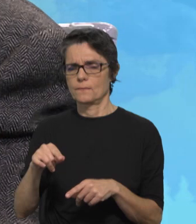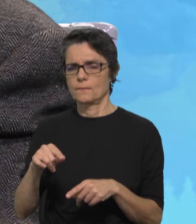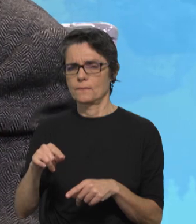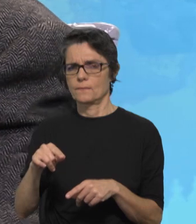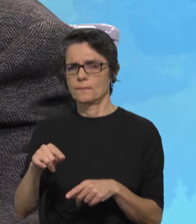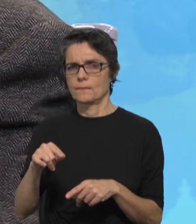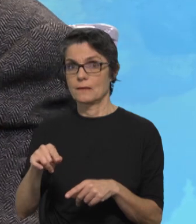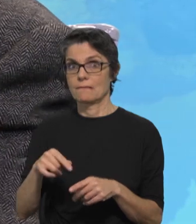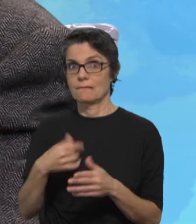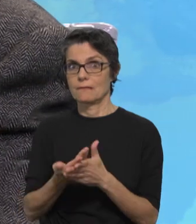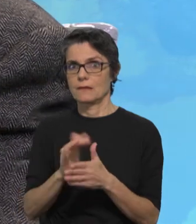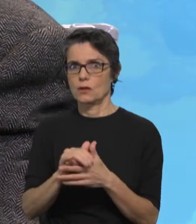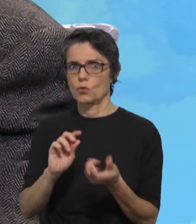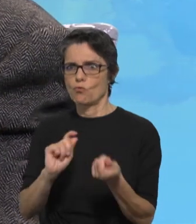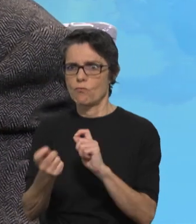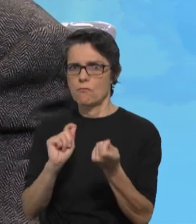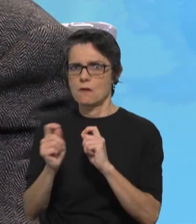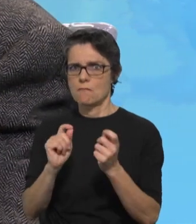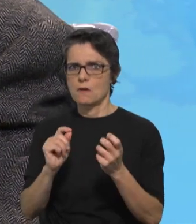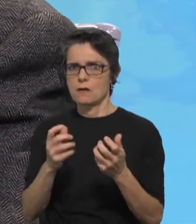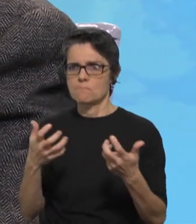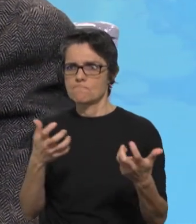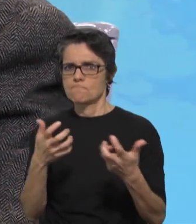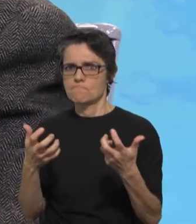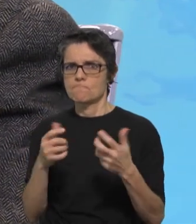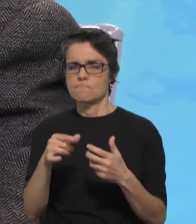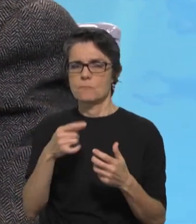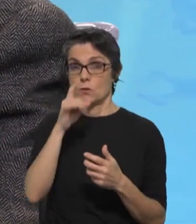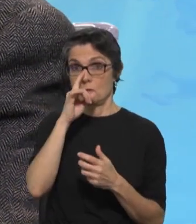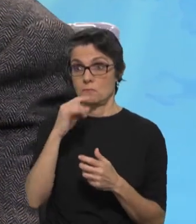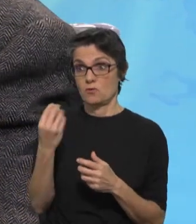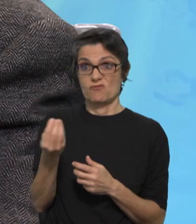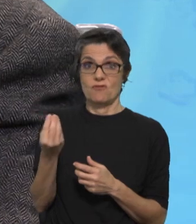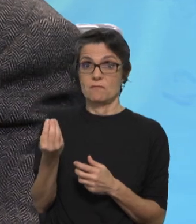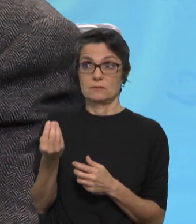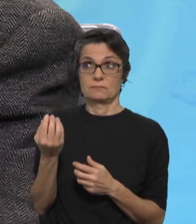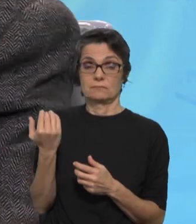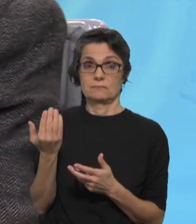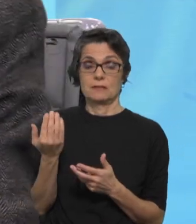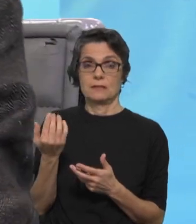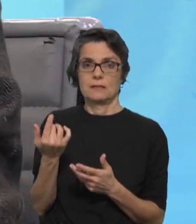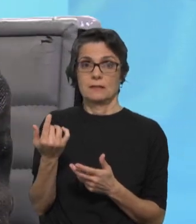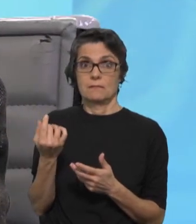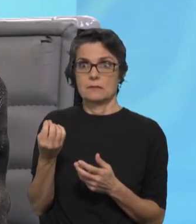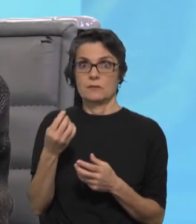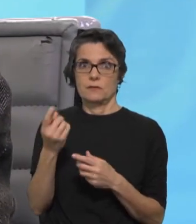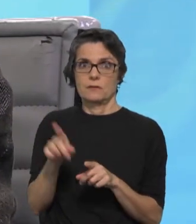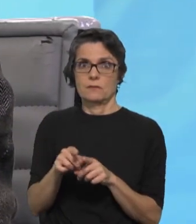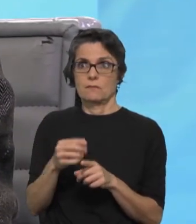provocou um debate muito aceso. Eu era dos mais novos, mas fui atirado para a